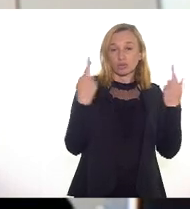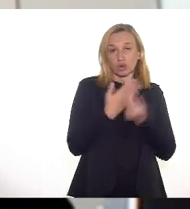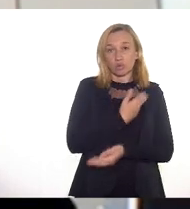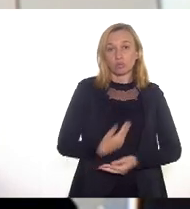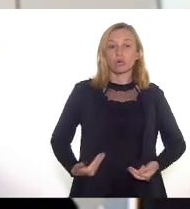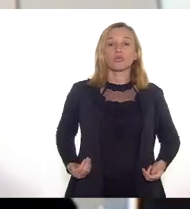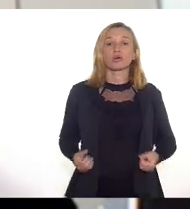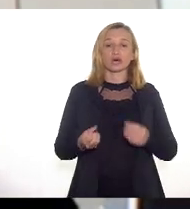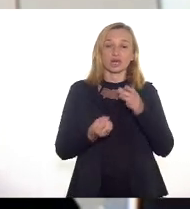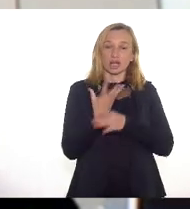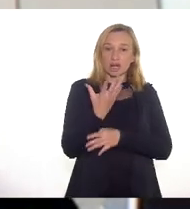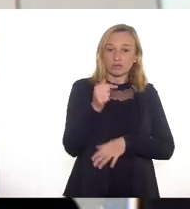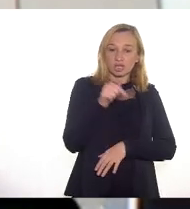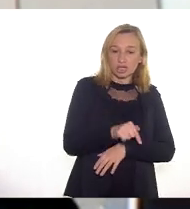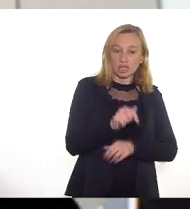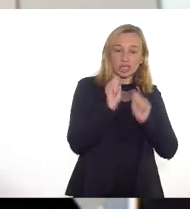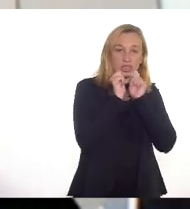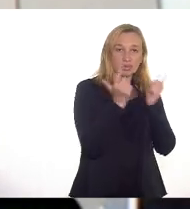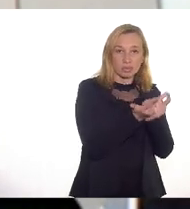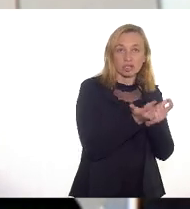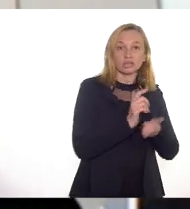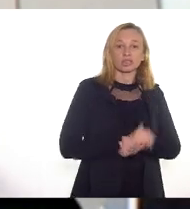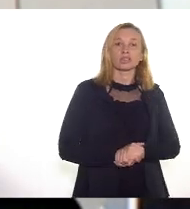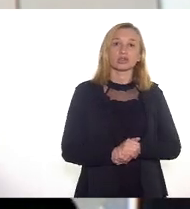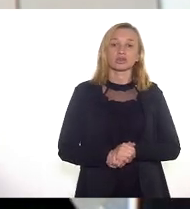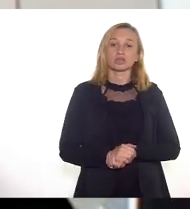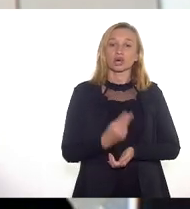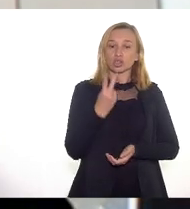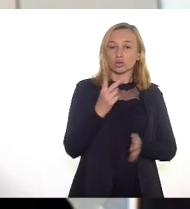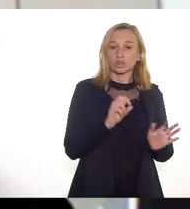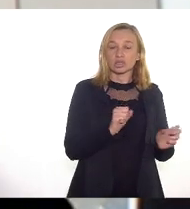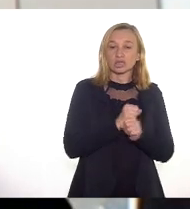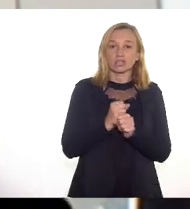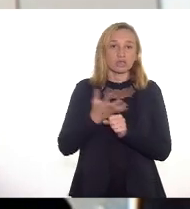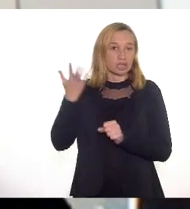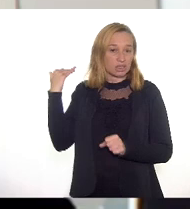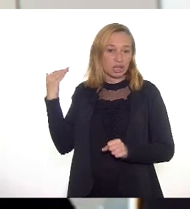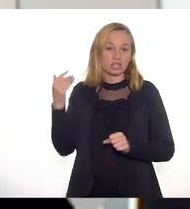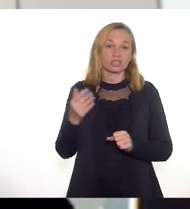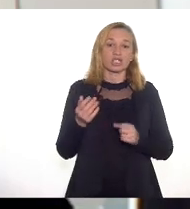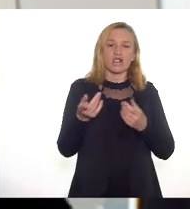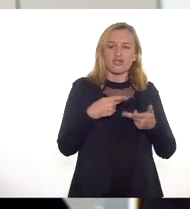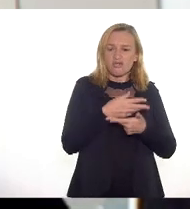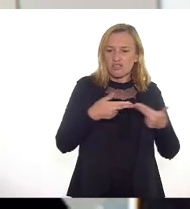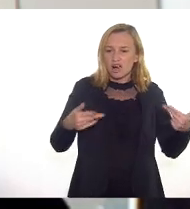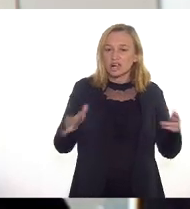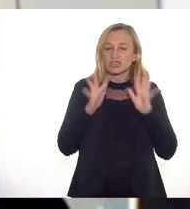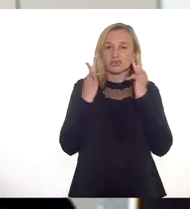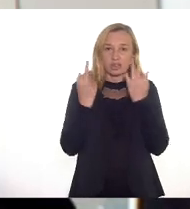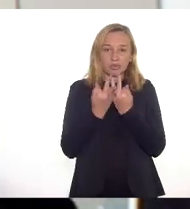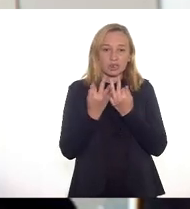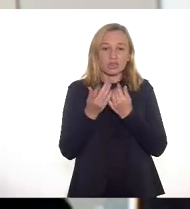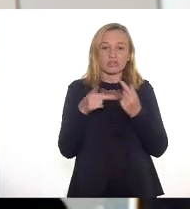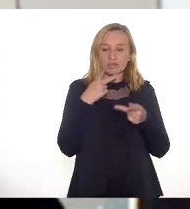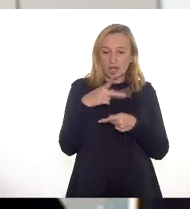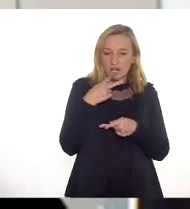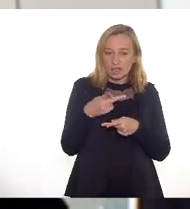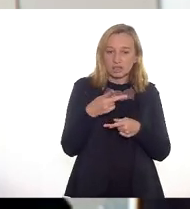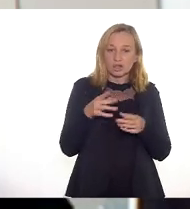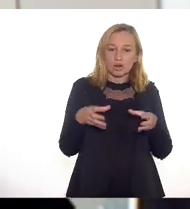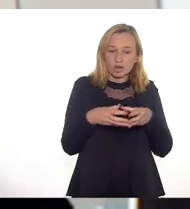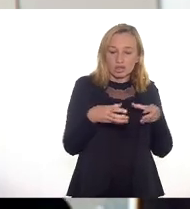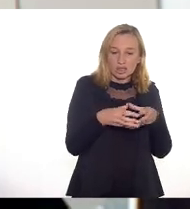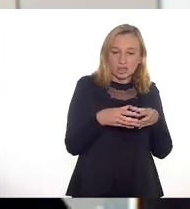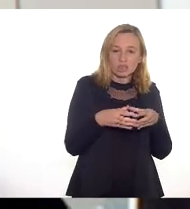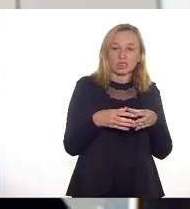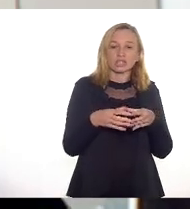realizou aqui na Assembleia Legislativa, há 2 anos atrás, o depoimento de muitas famílias, inclusive organizadas na